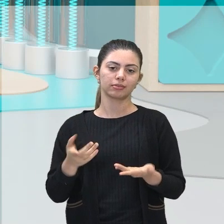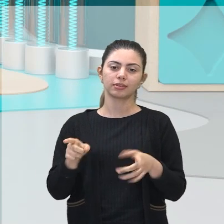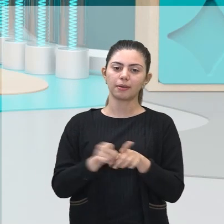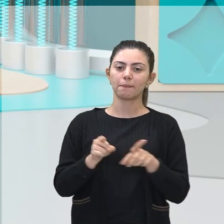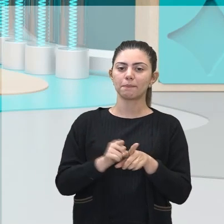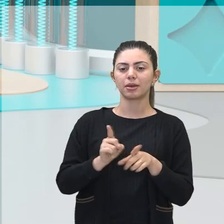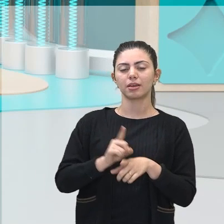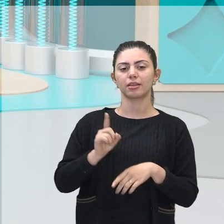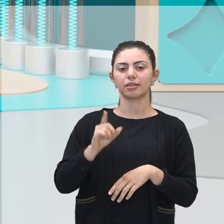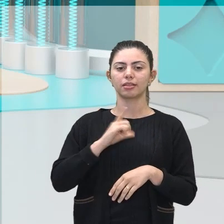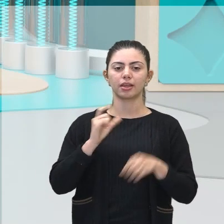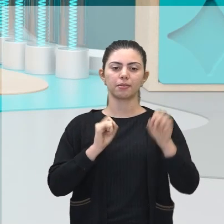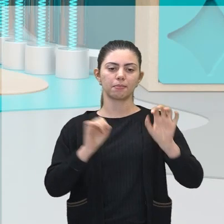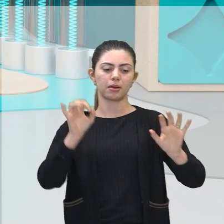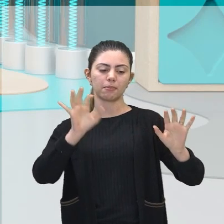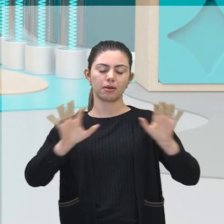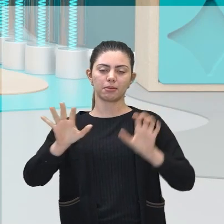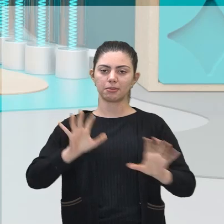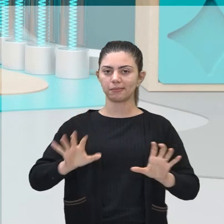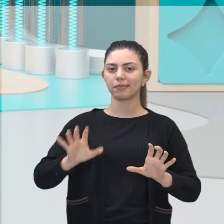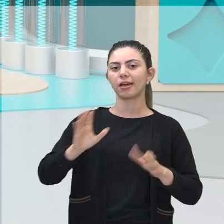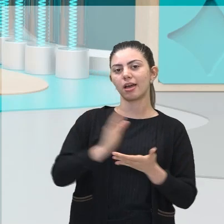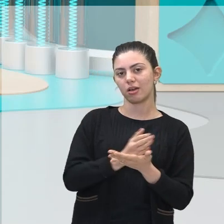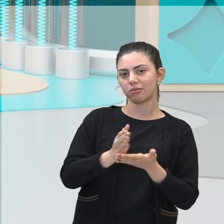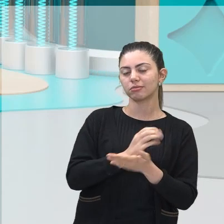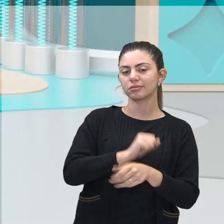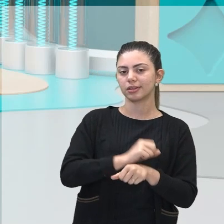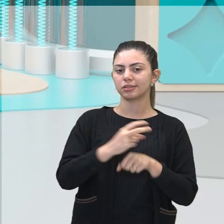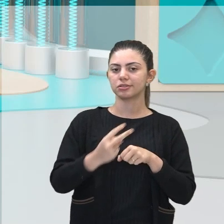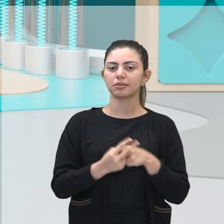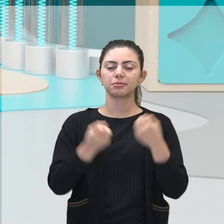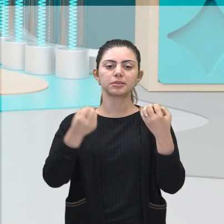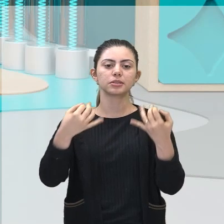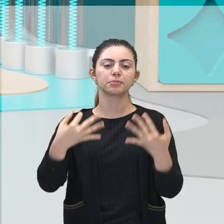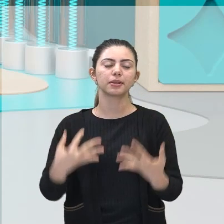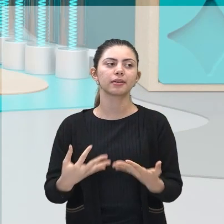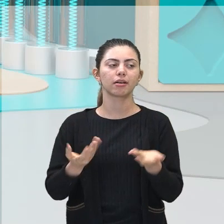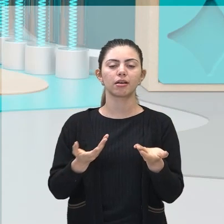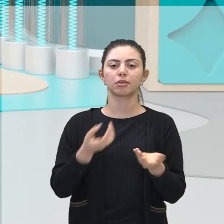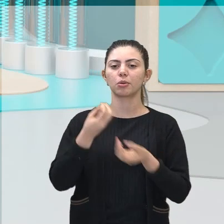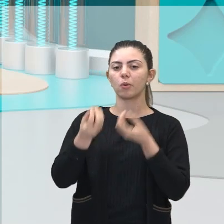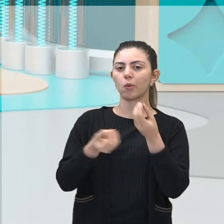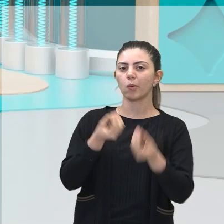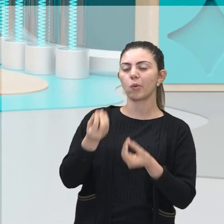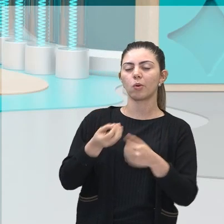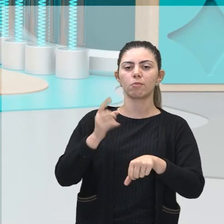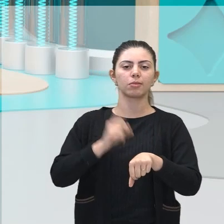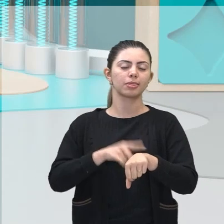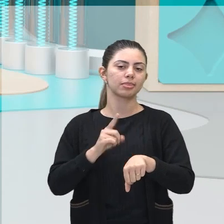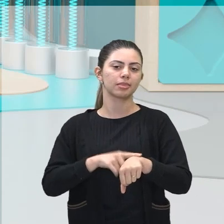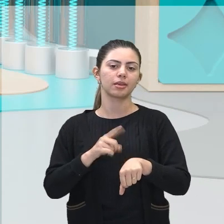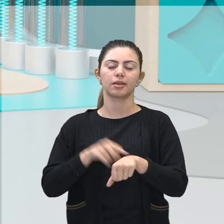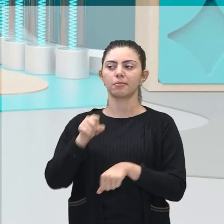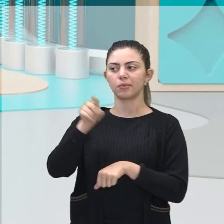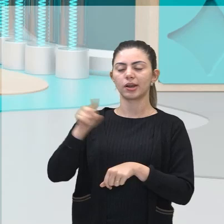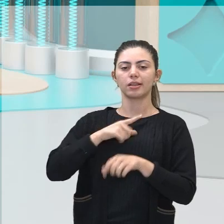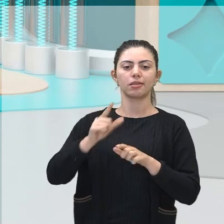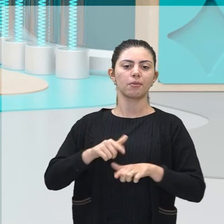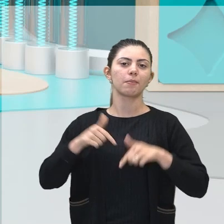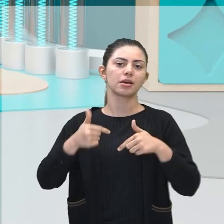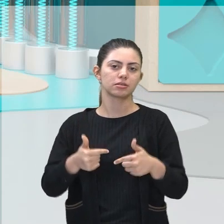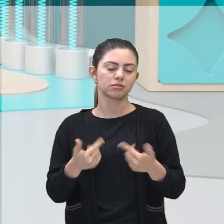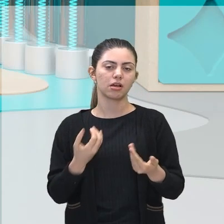pela tela alguns advérbios descrevendo o modo, né, o tempo que elas estão fazendo, a